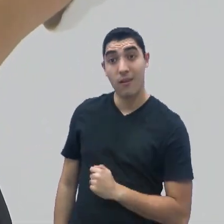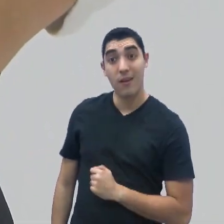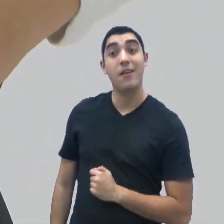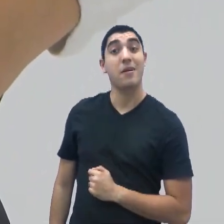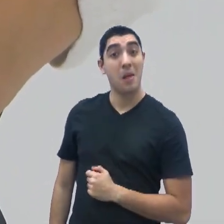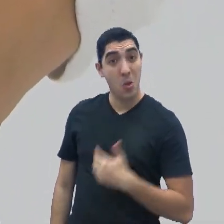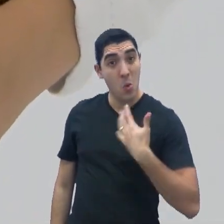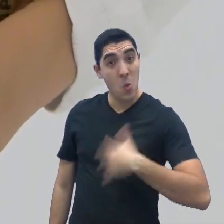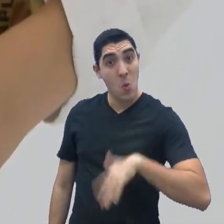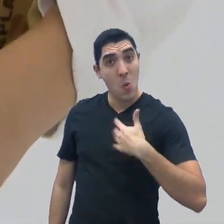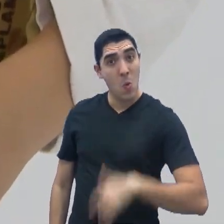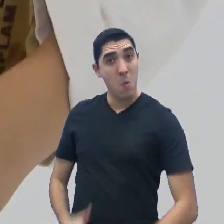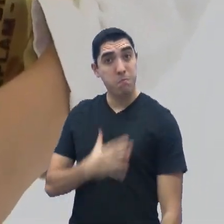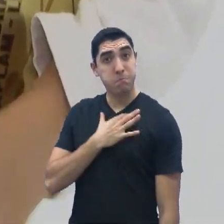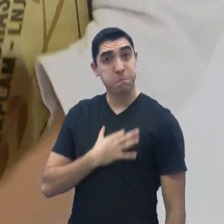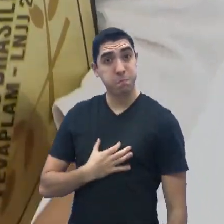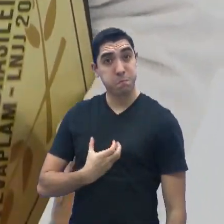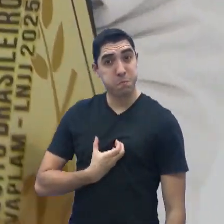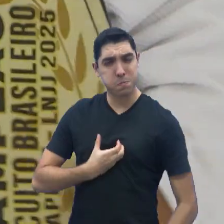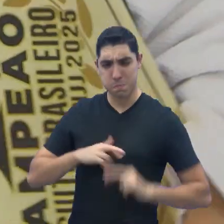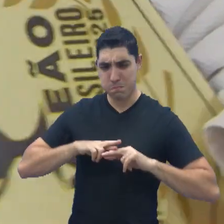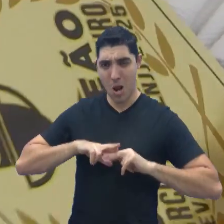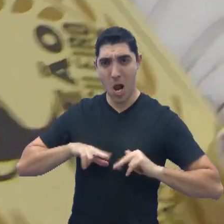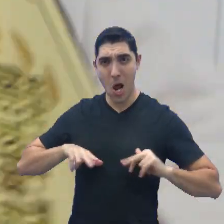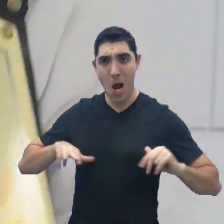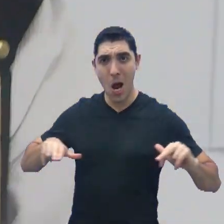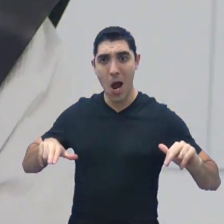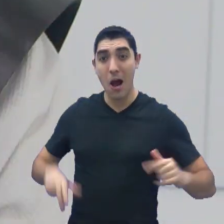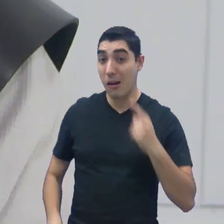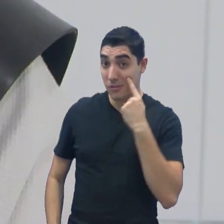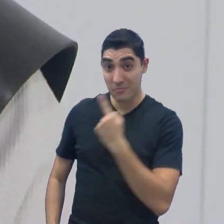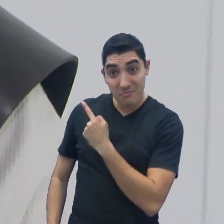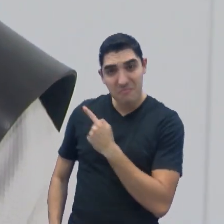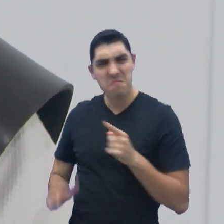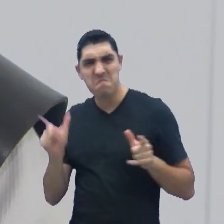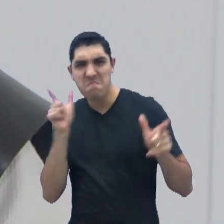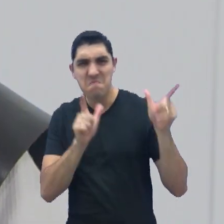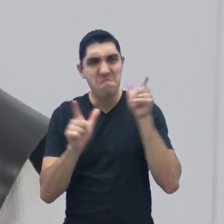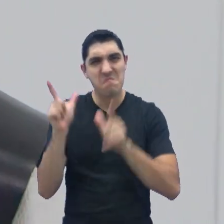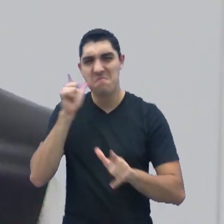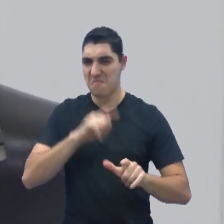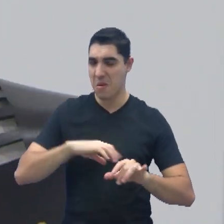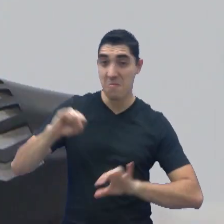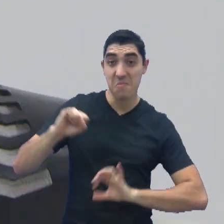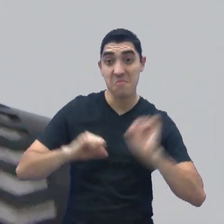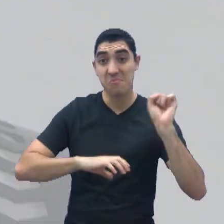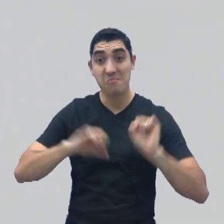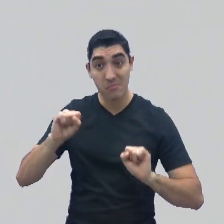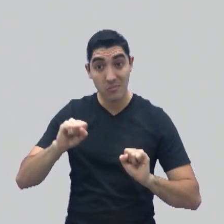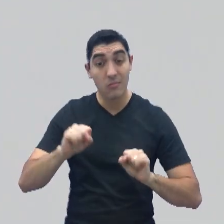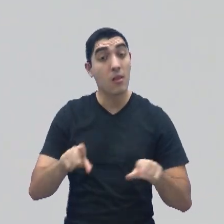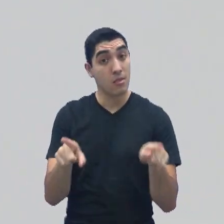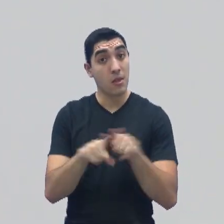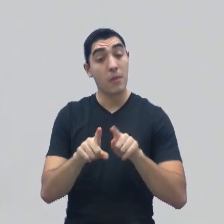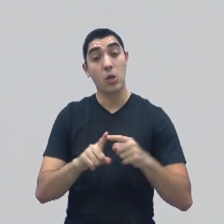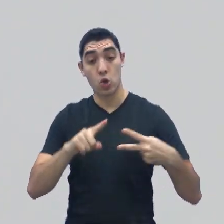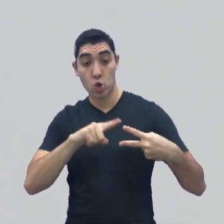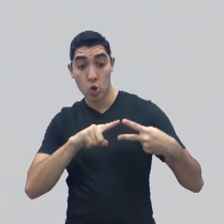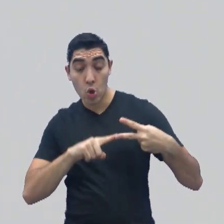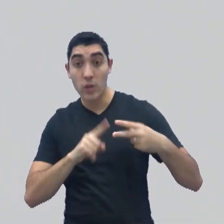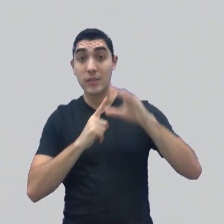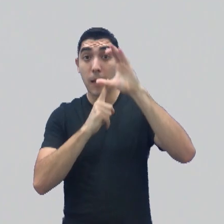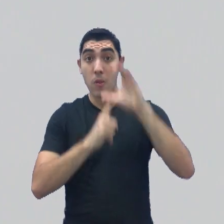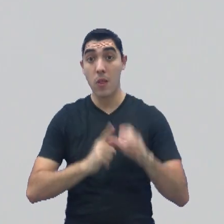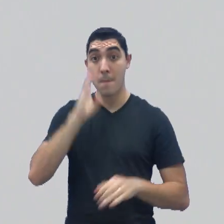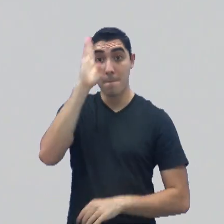acaba mais. Afinal, o jovem lutador acumula diversas conquistas de destaque, entre elas 2 campeonatos